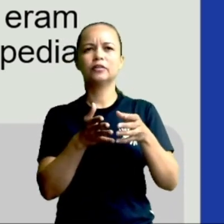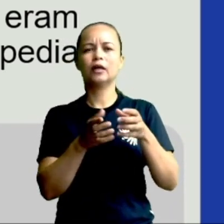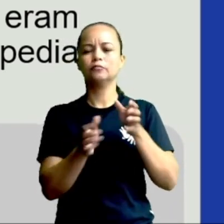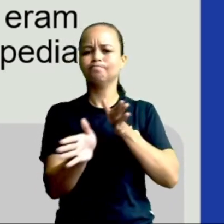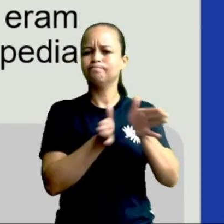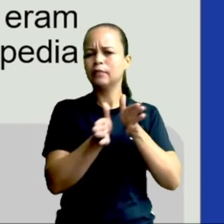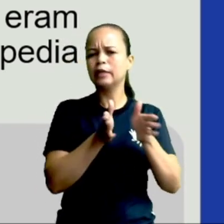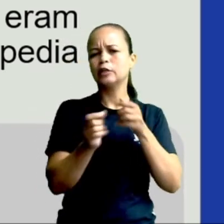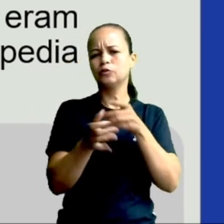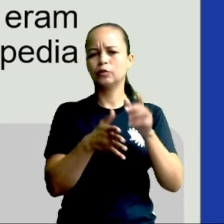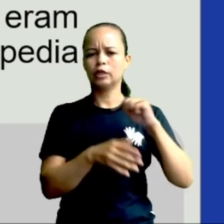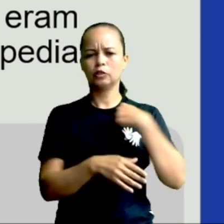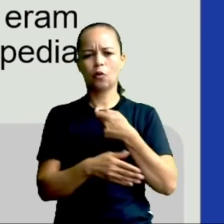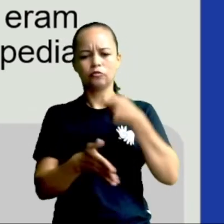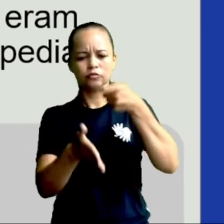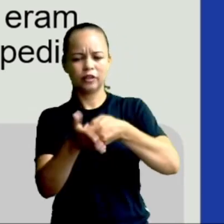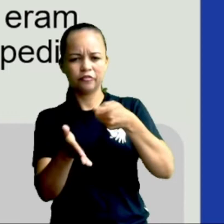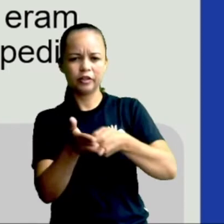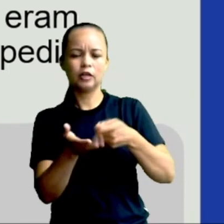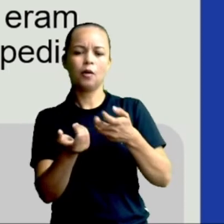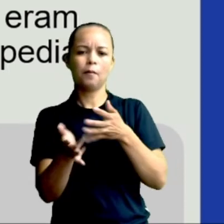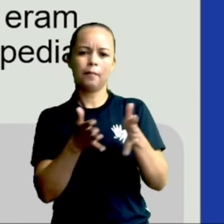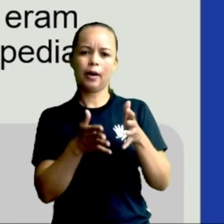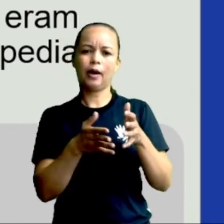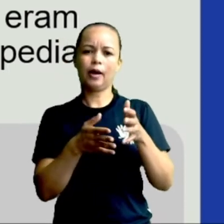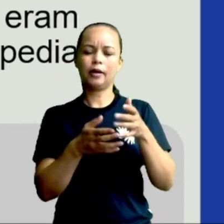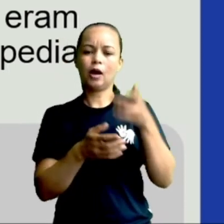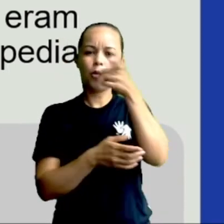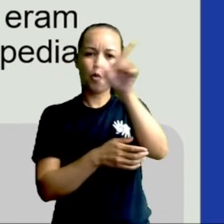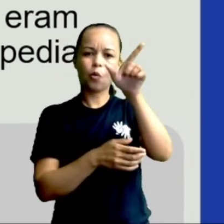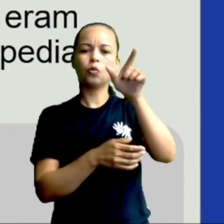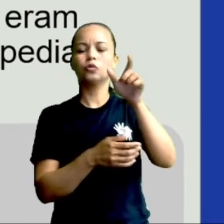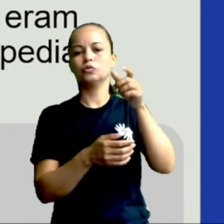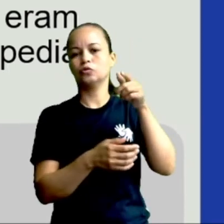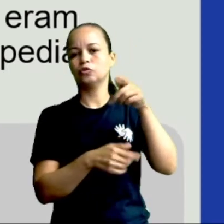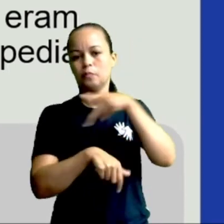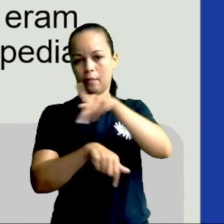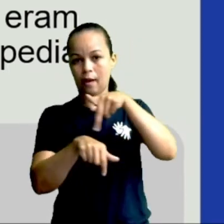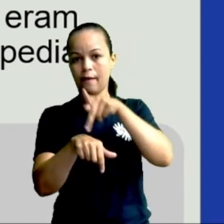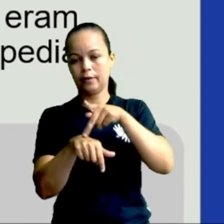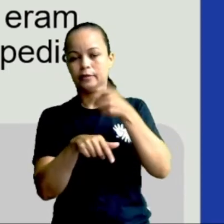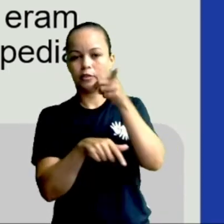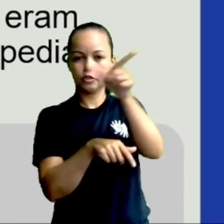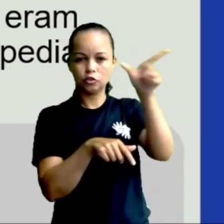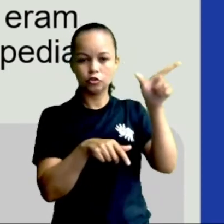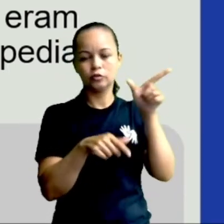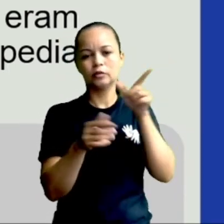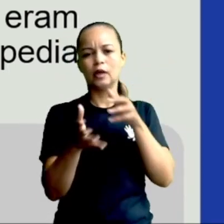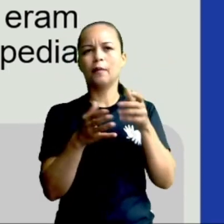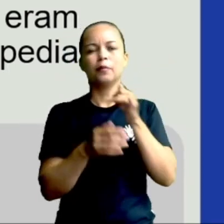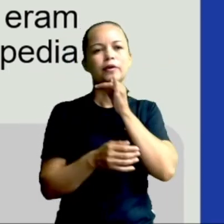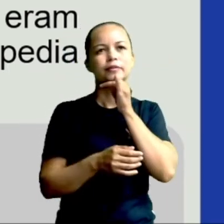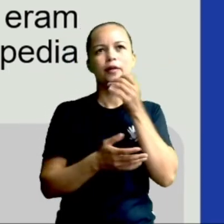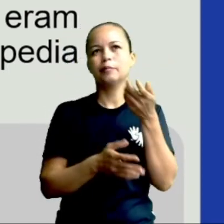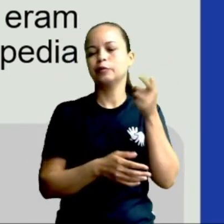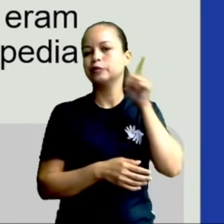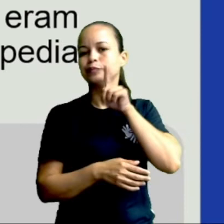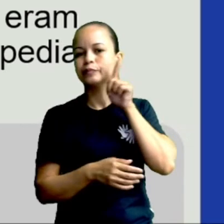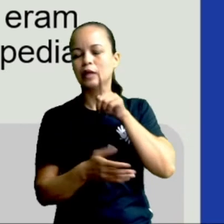o que a gente devia para o exterior, para países do exterior, como, por exemplo, os Estados